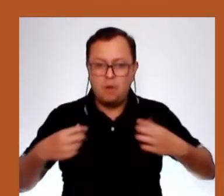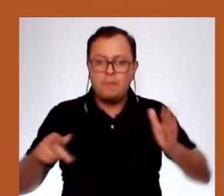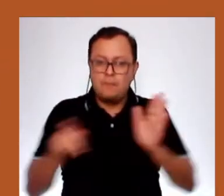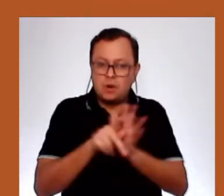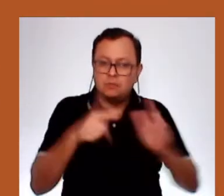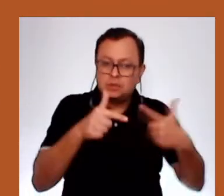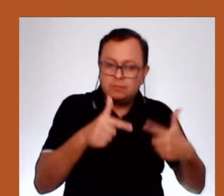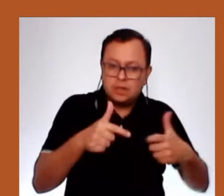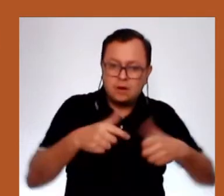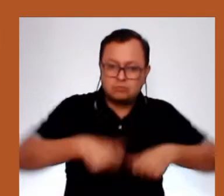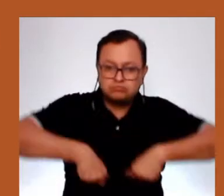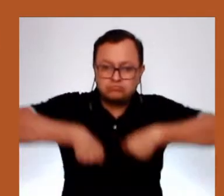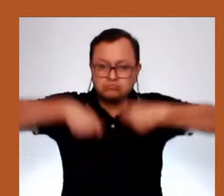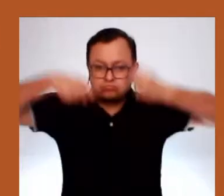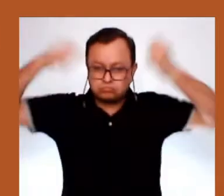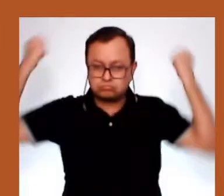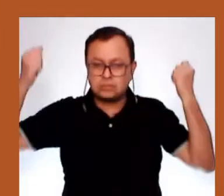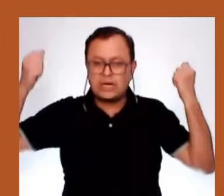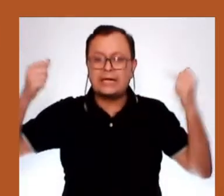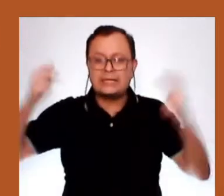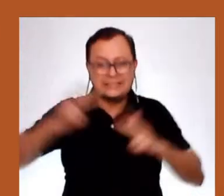maneira, é um despir de egos, né?